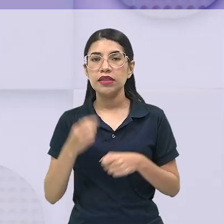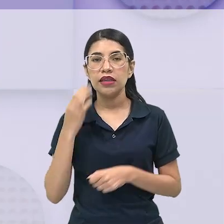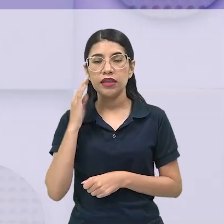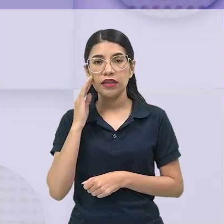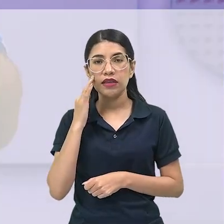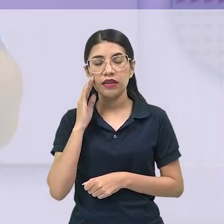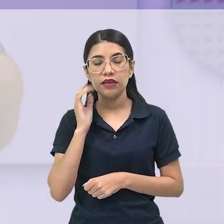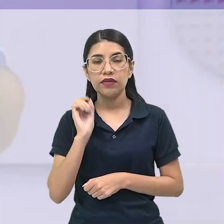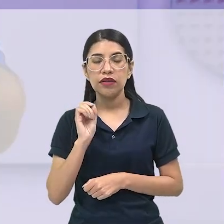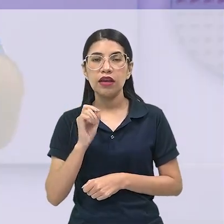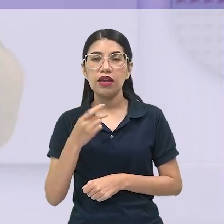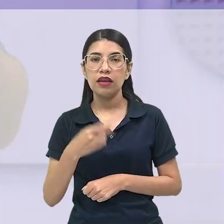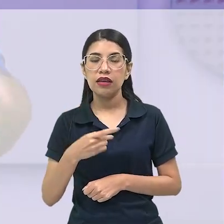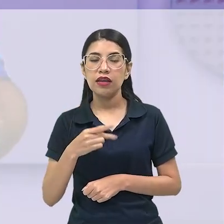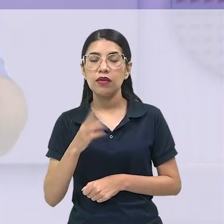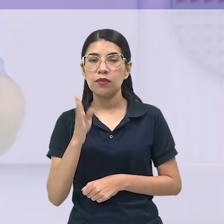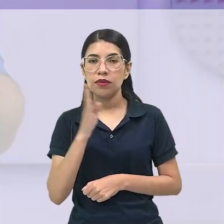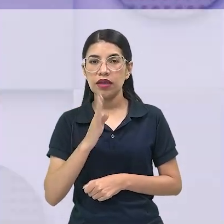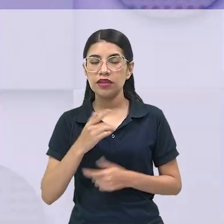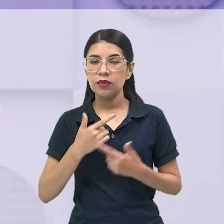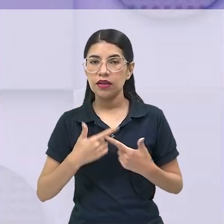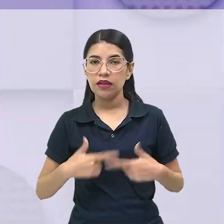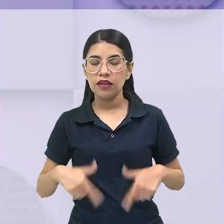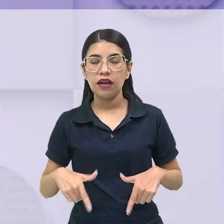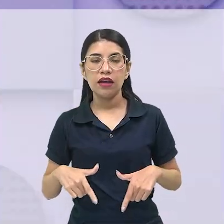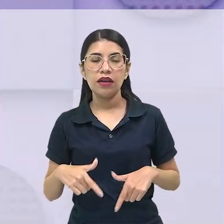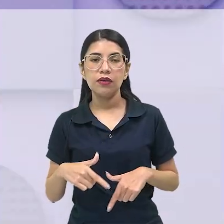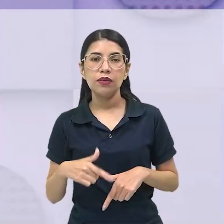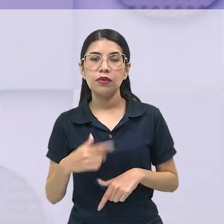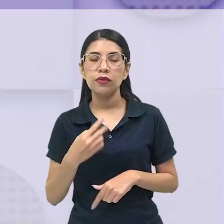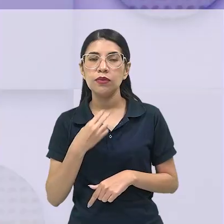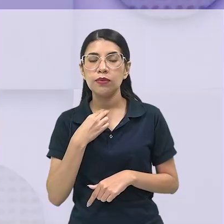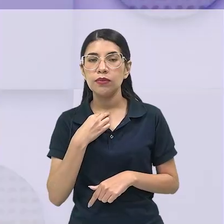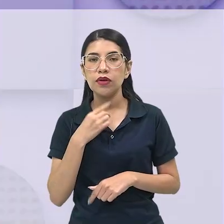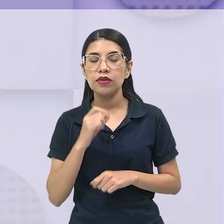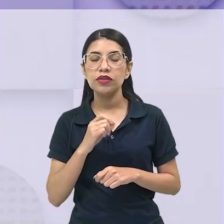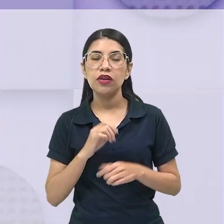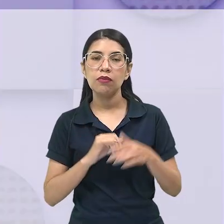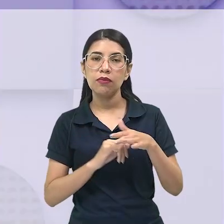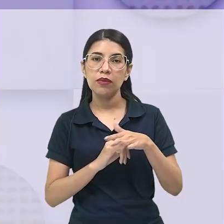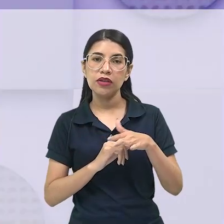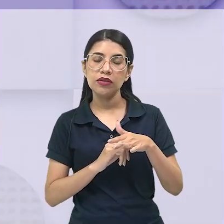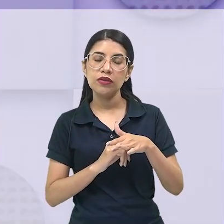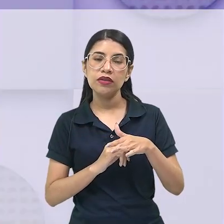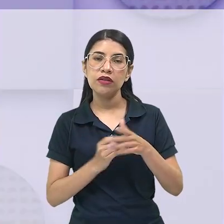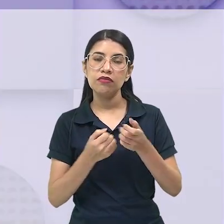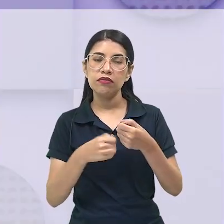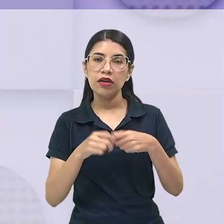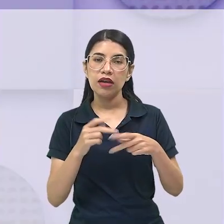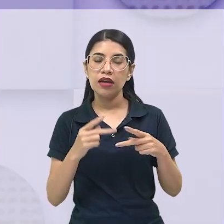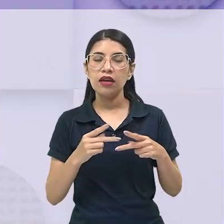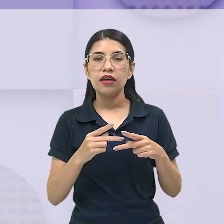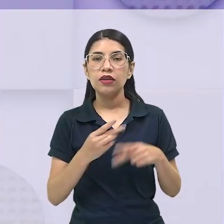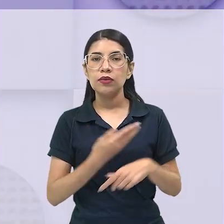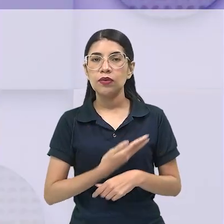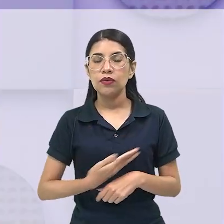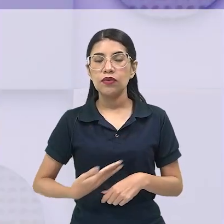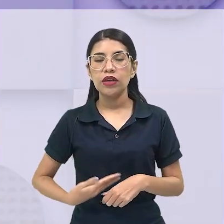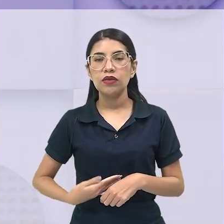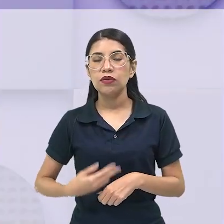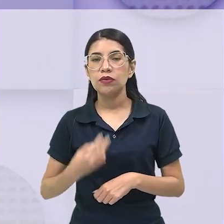pelo fato que o Brasil é um Estado laico, nenhum ente da administração pública